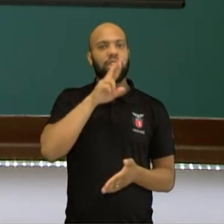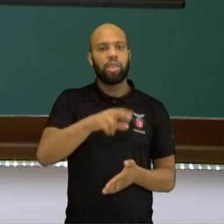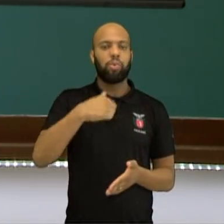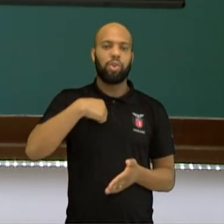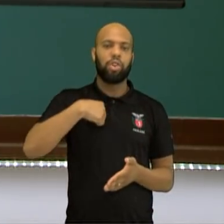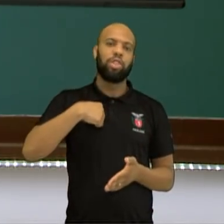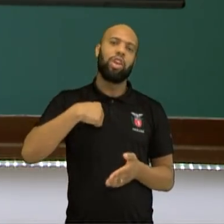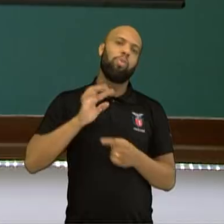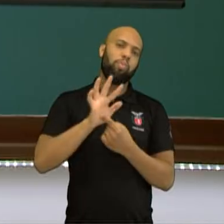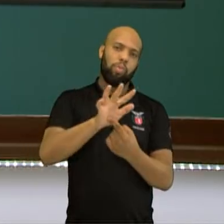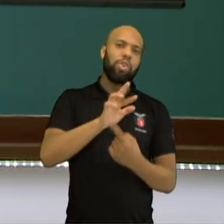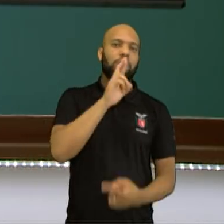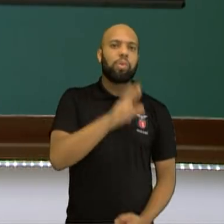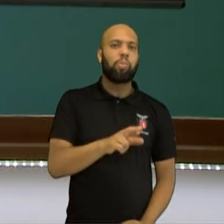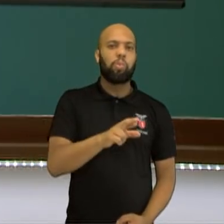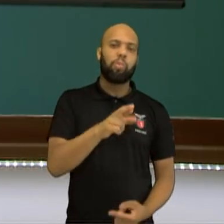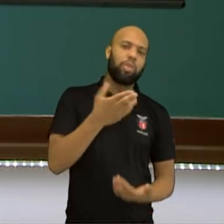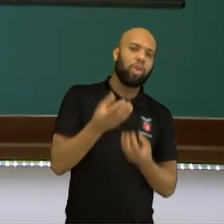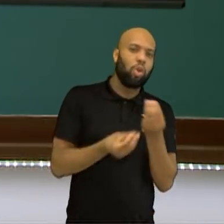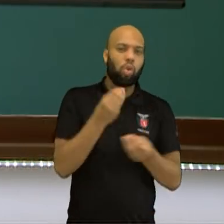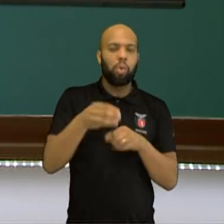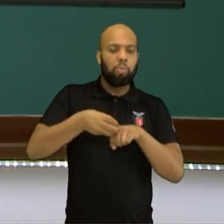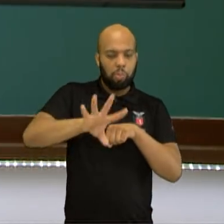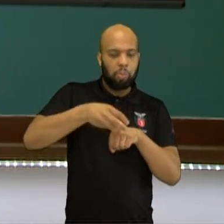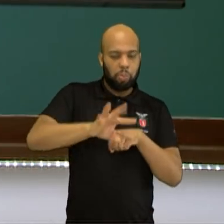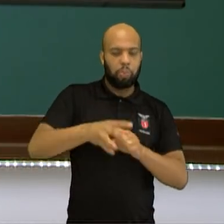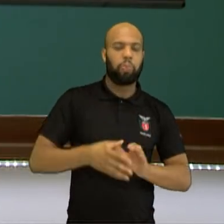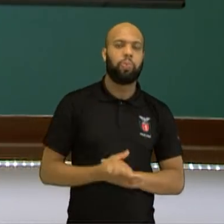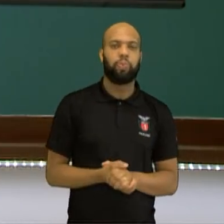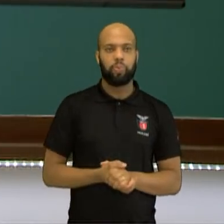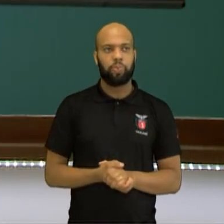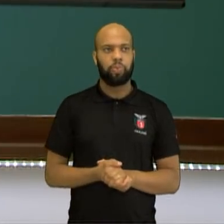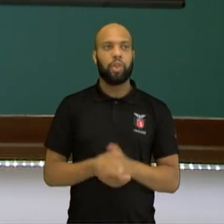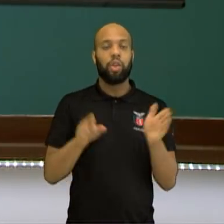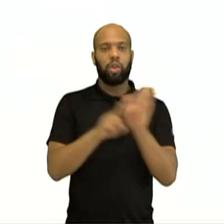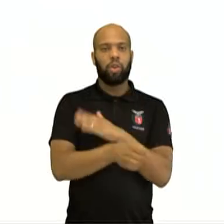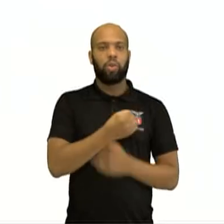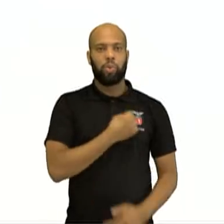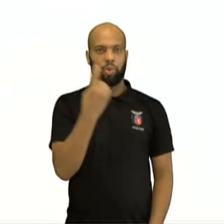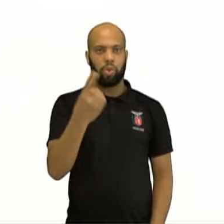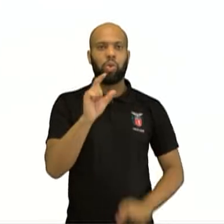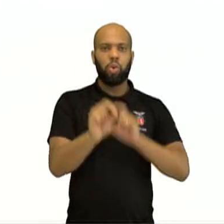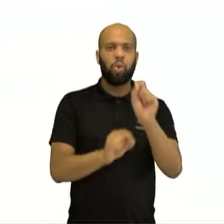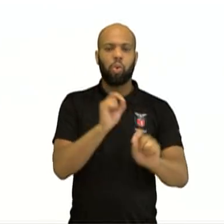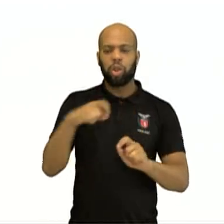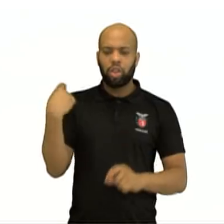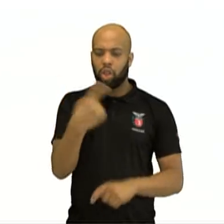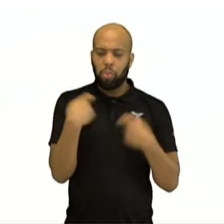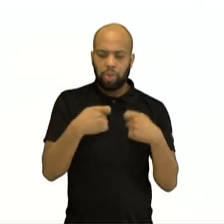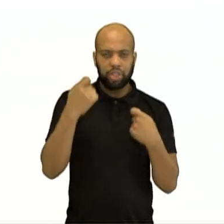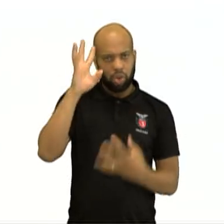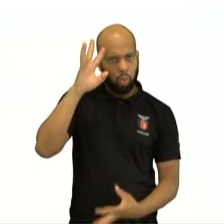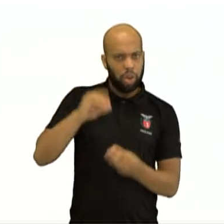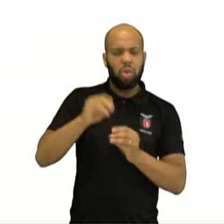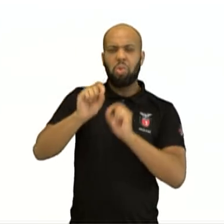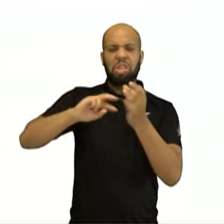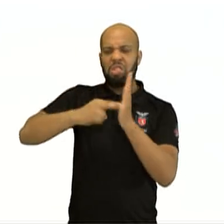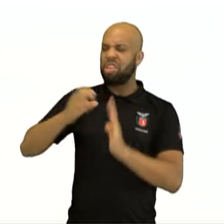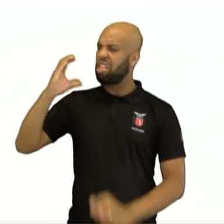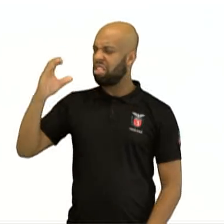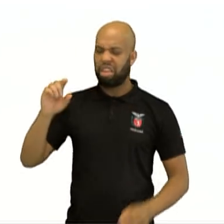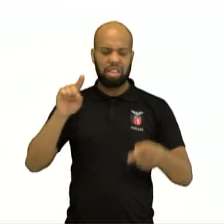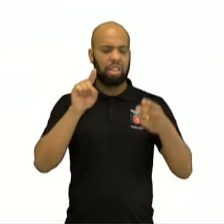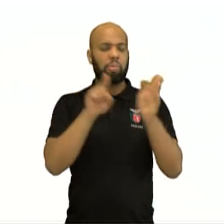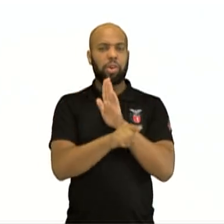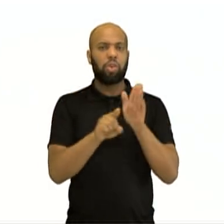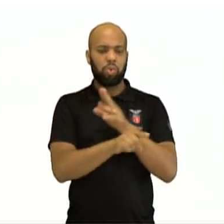respondem e depois a gente retorna com uma sugestão de resposta. Questão número 1. O que devemos entender por ciência? Questão